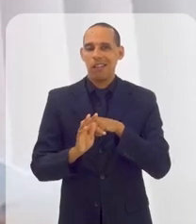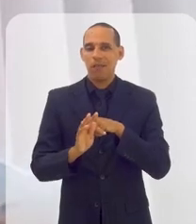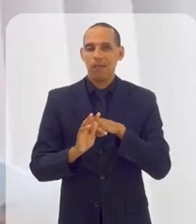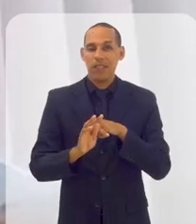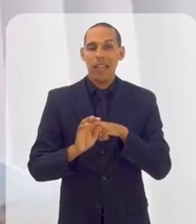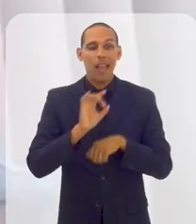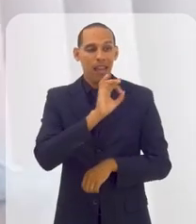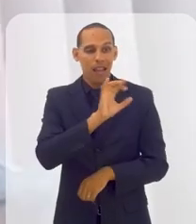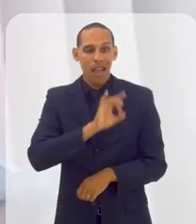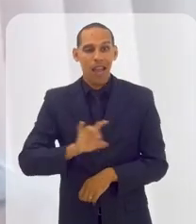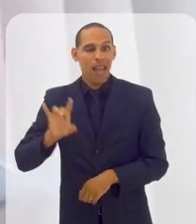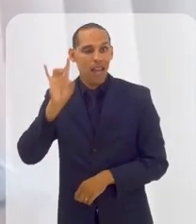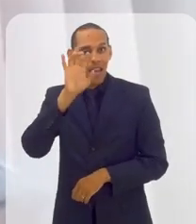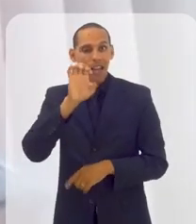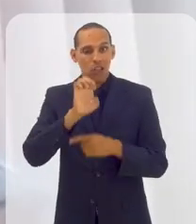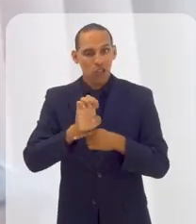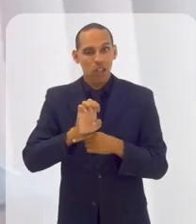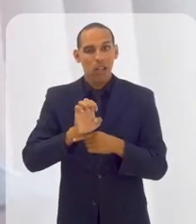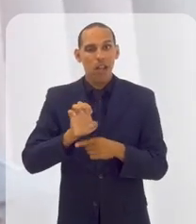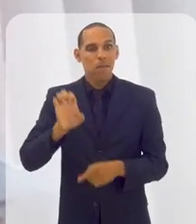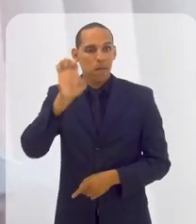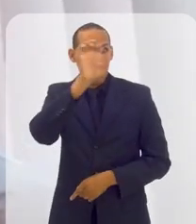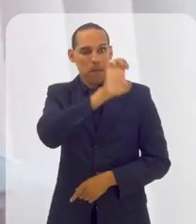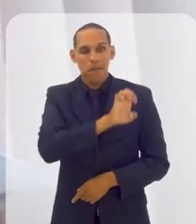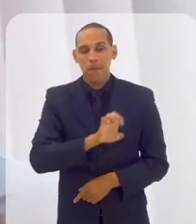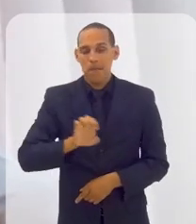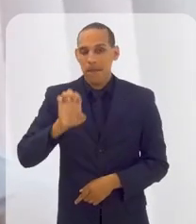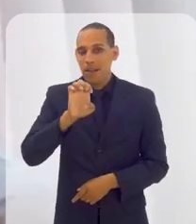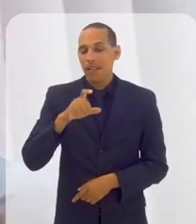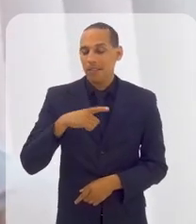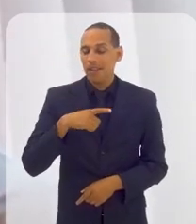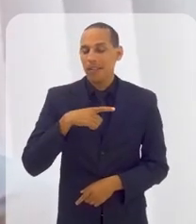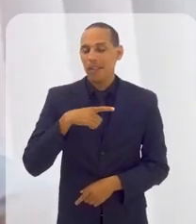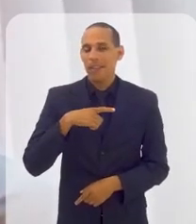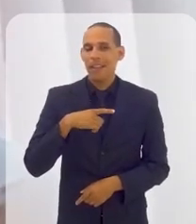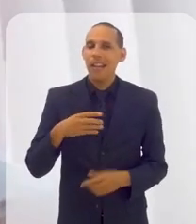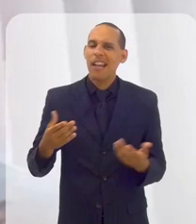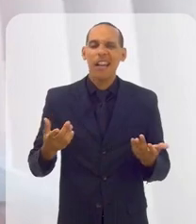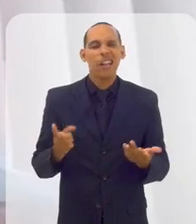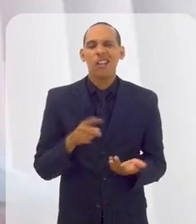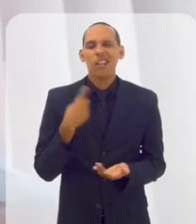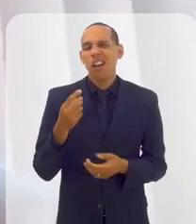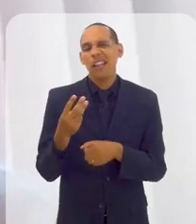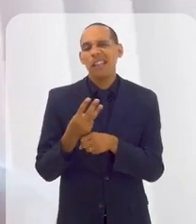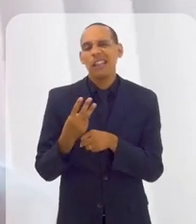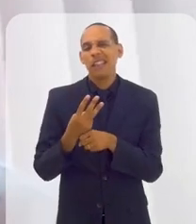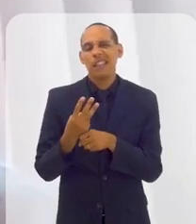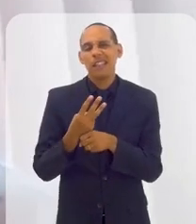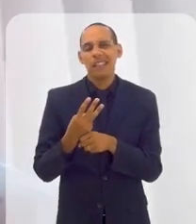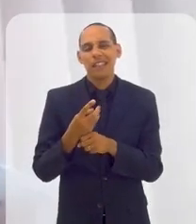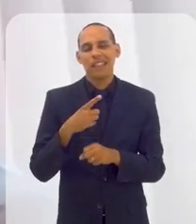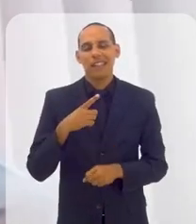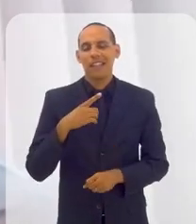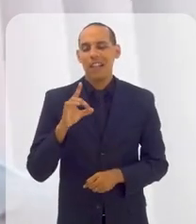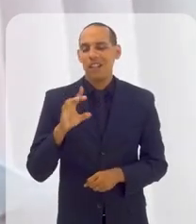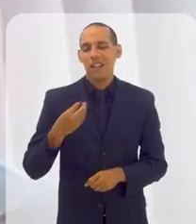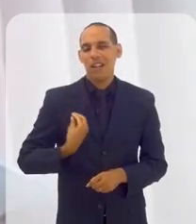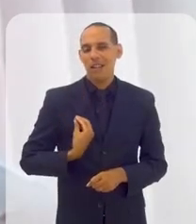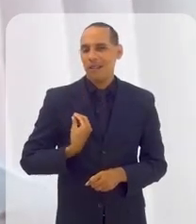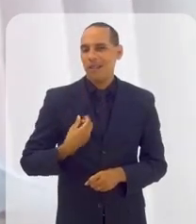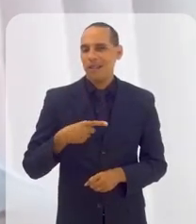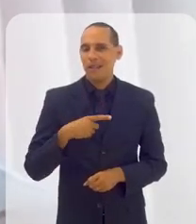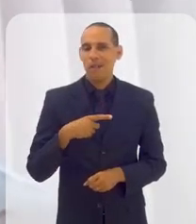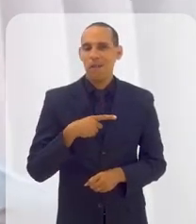cada estado, o Conselho Regional dos Técnicos. Então, nós somos uma entidade meio bebê, né? Tem 3 anos só de existência e a